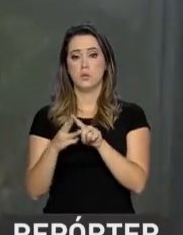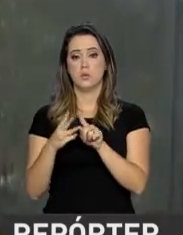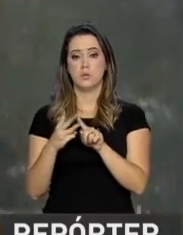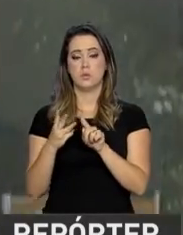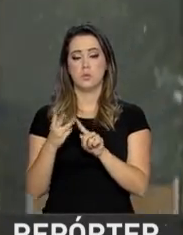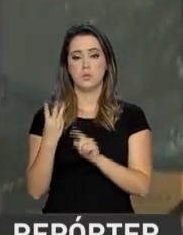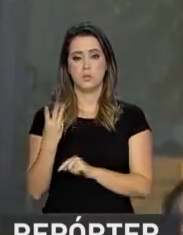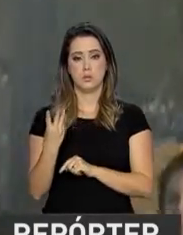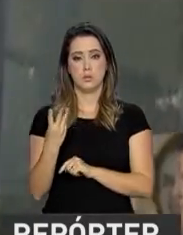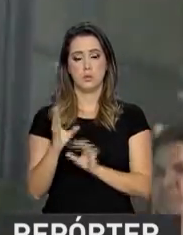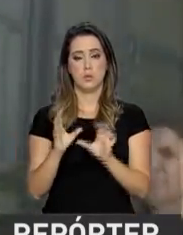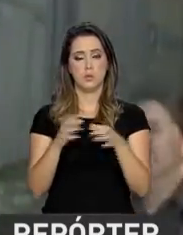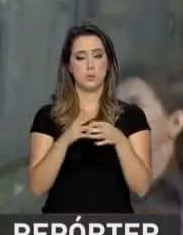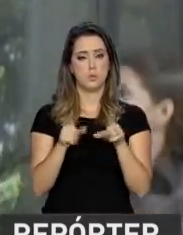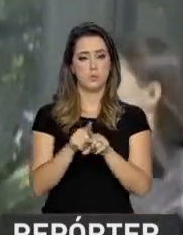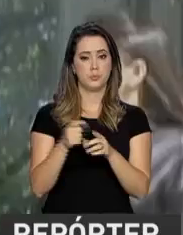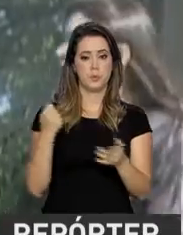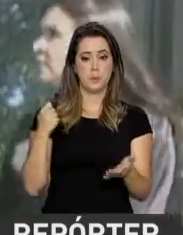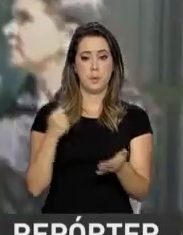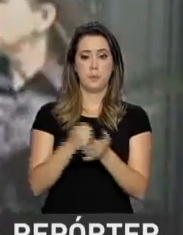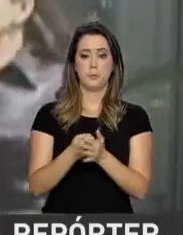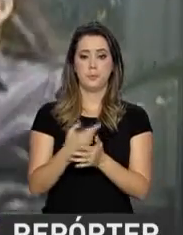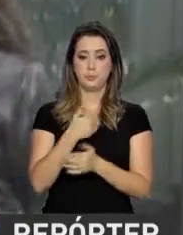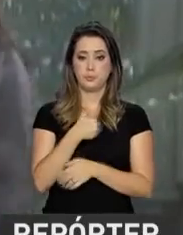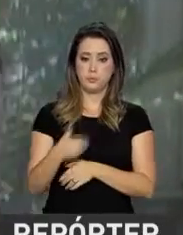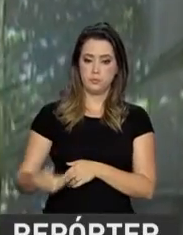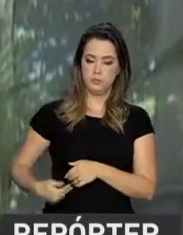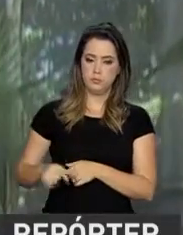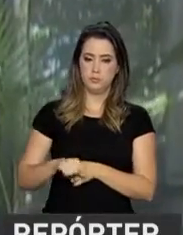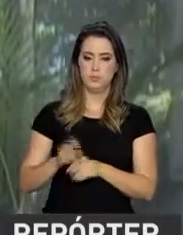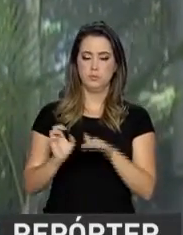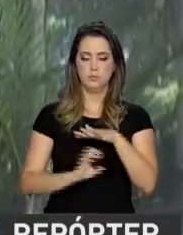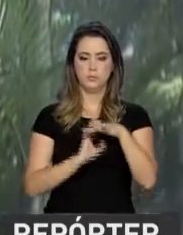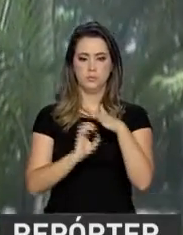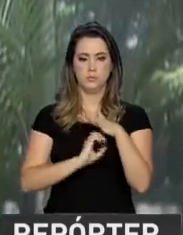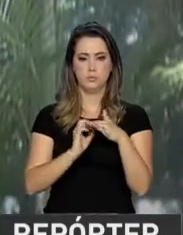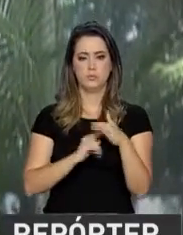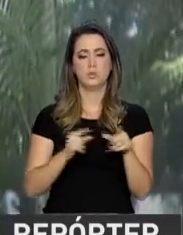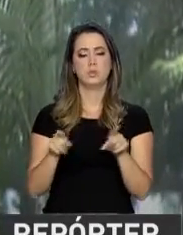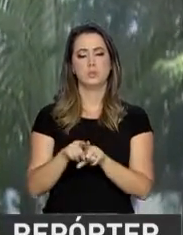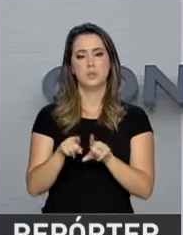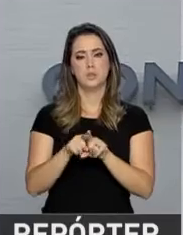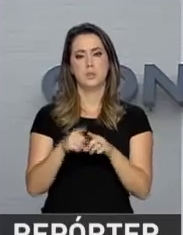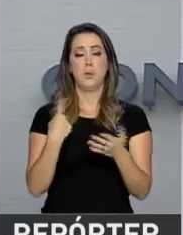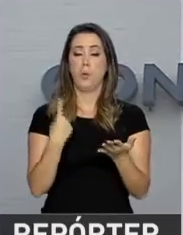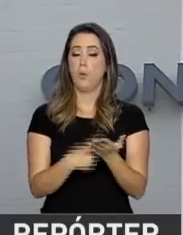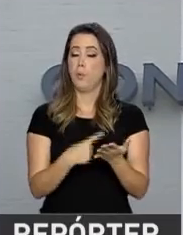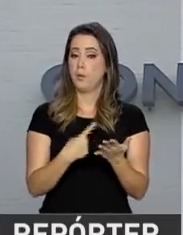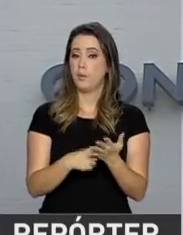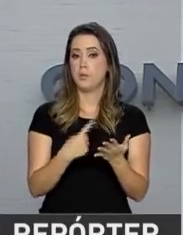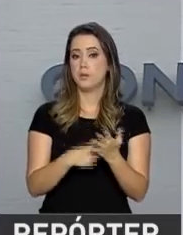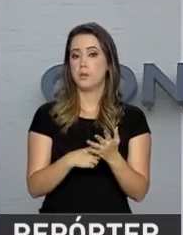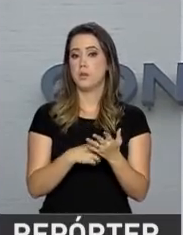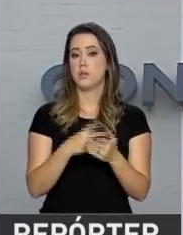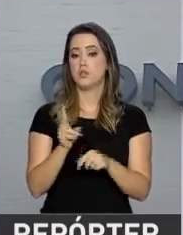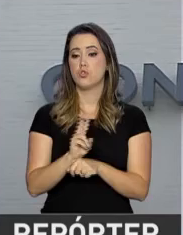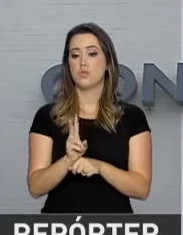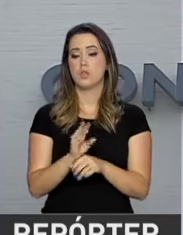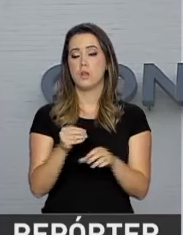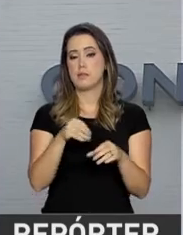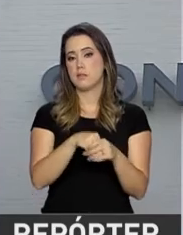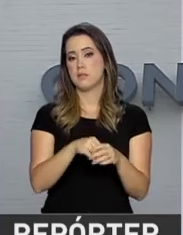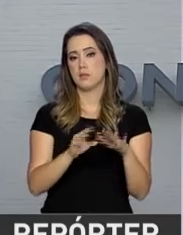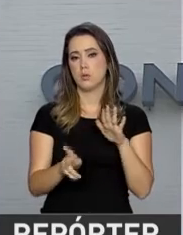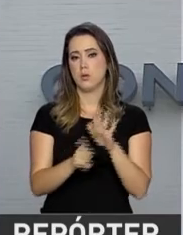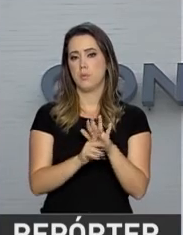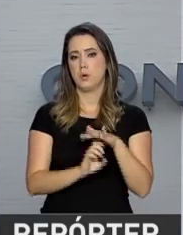além de ressarcir os cofres as empresas acusadas também se comprometem a realizar auditoria e